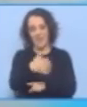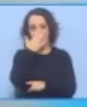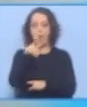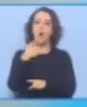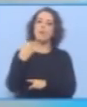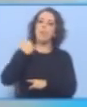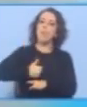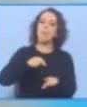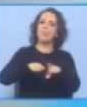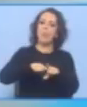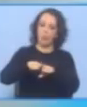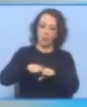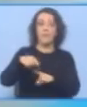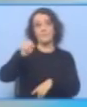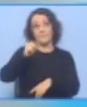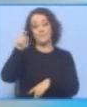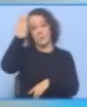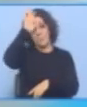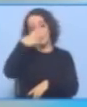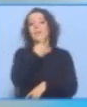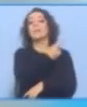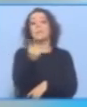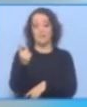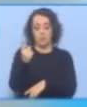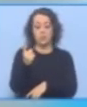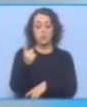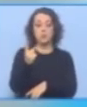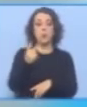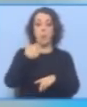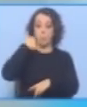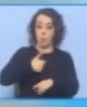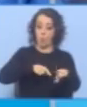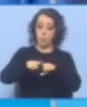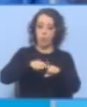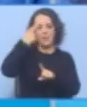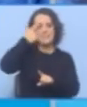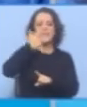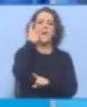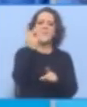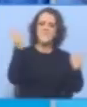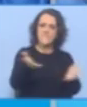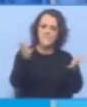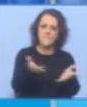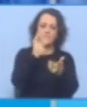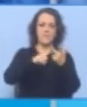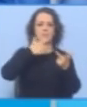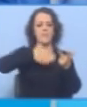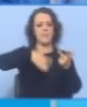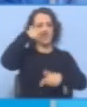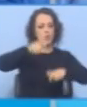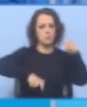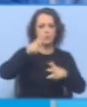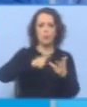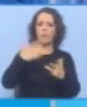sim, quer dizer, o Papa diz que a boa política está ao serviço da dignidade das pessoas, está ao serviço da vida, ao serviço da dignidade das pessoas, dos direitos humanos,